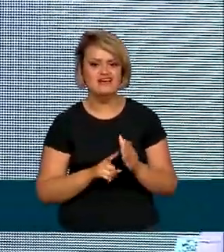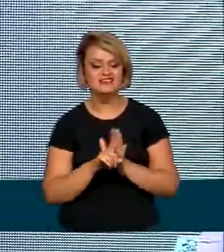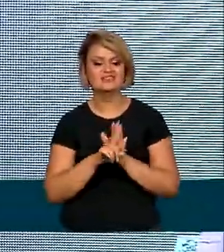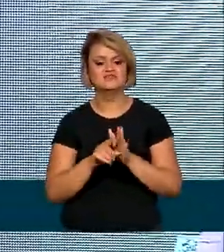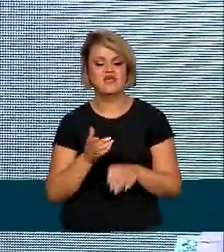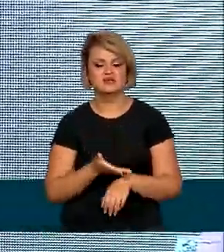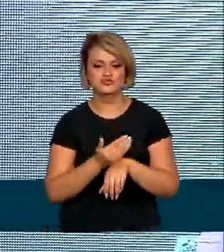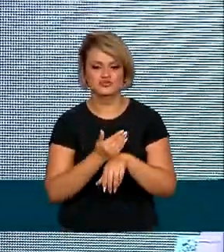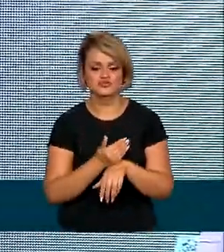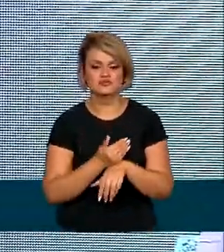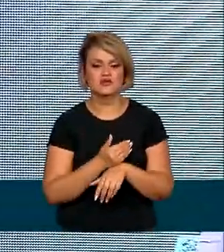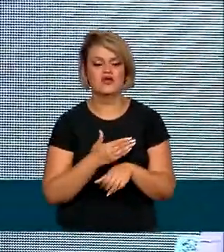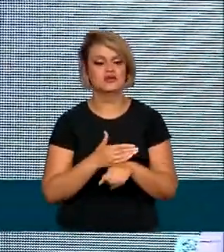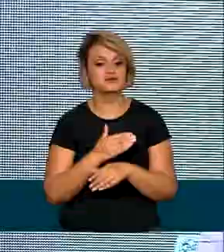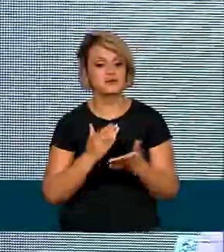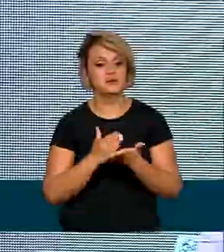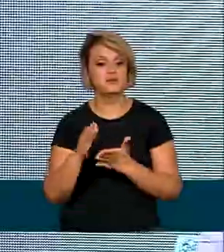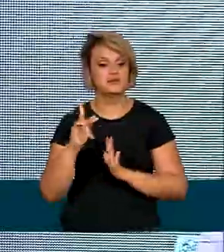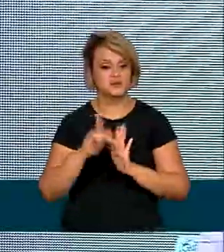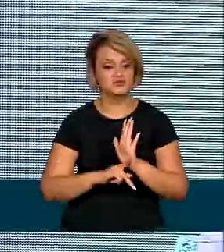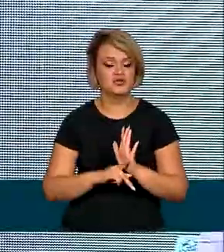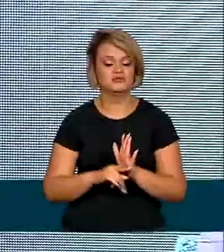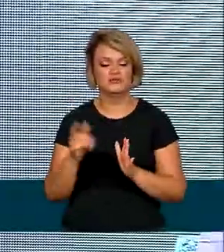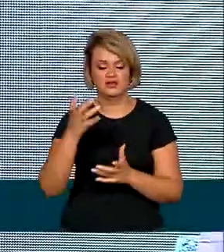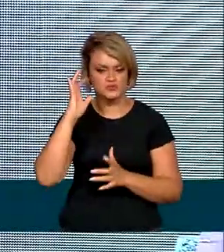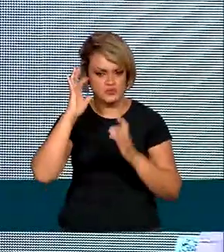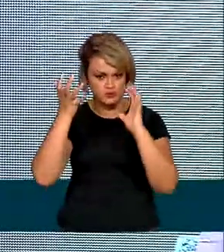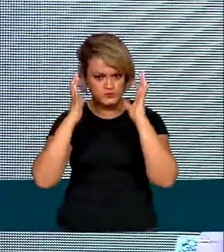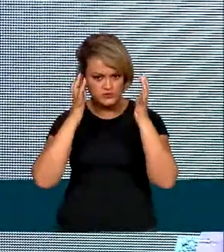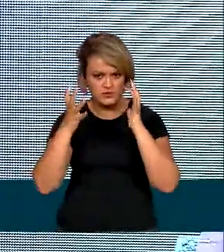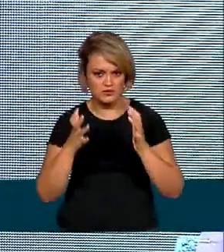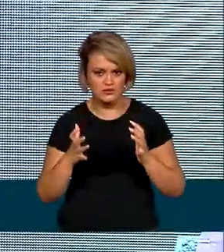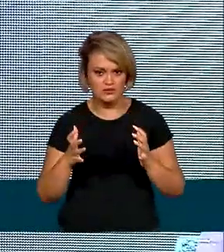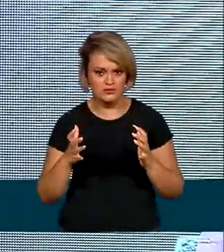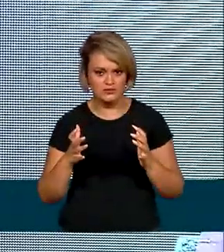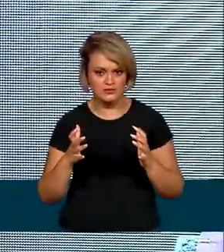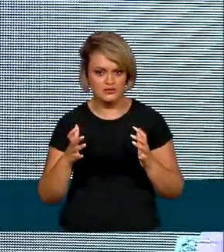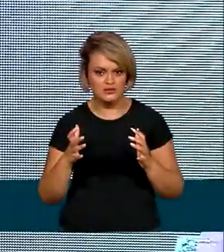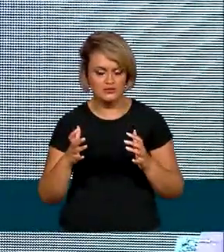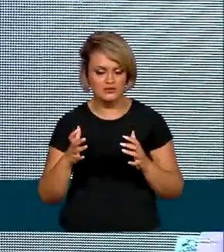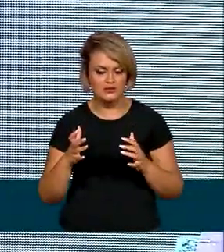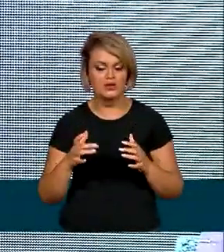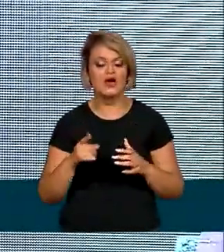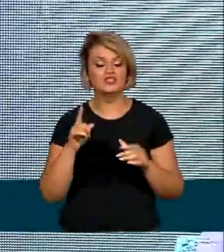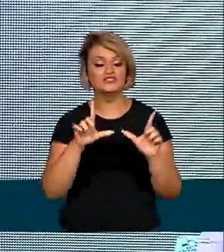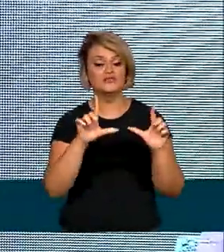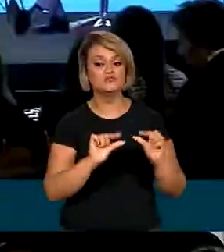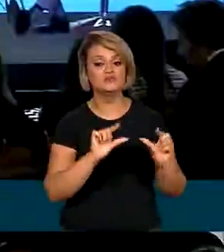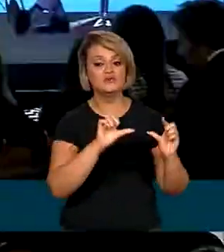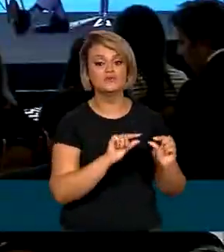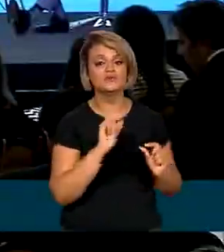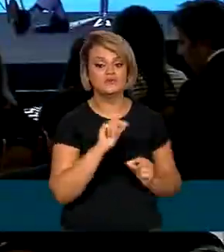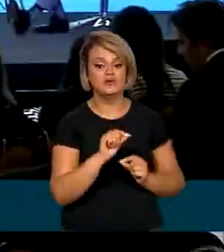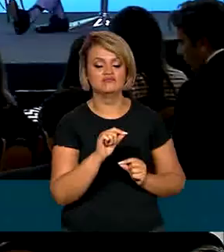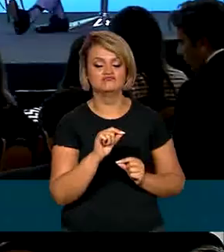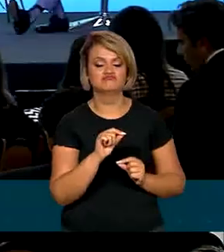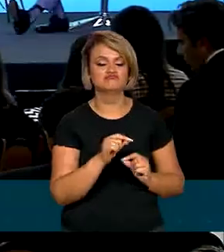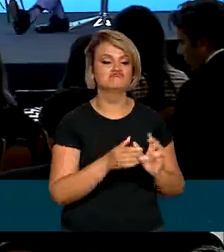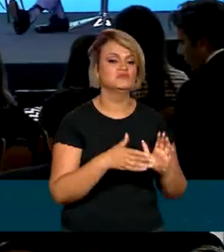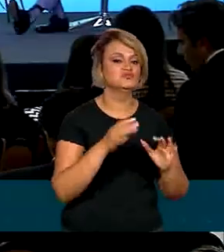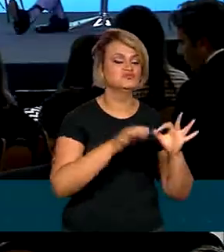desde o início do projeto já buscando soluções para essas questões nós diminuiremos o volume de